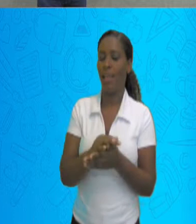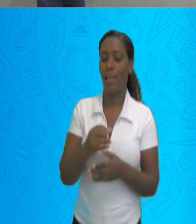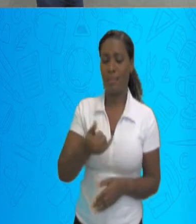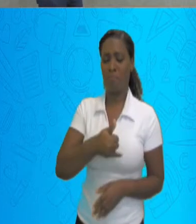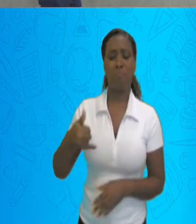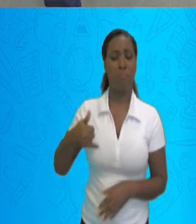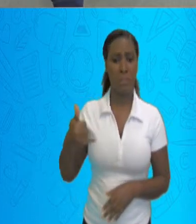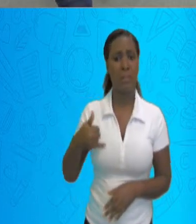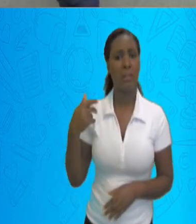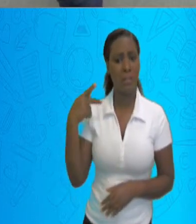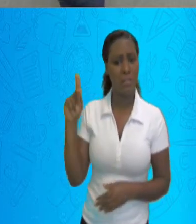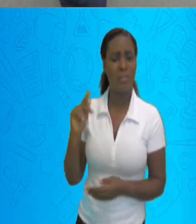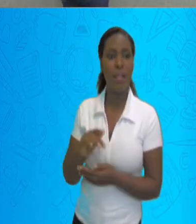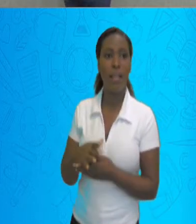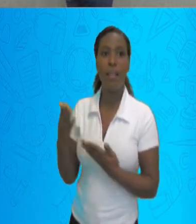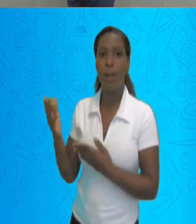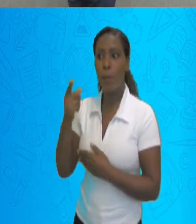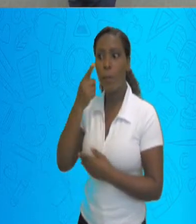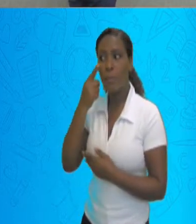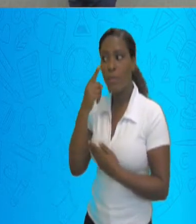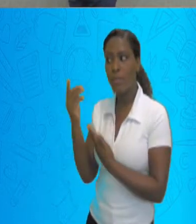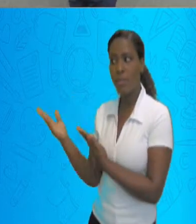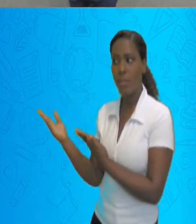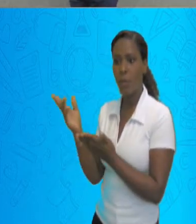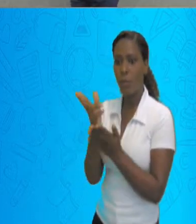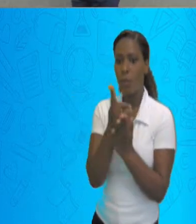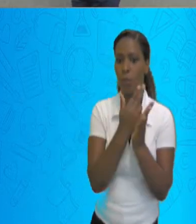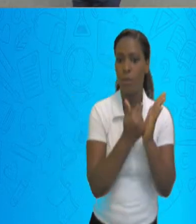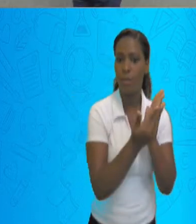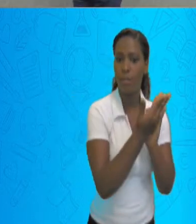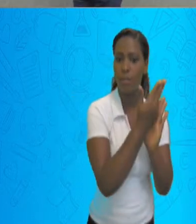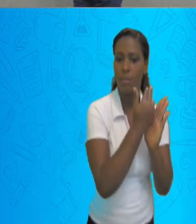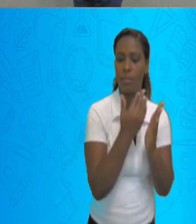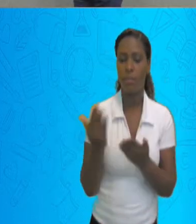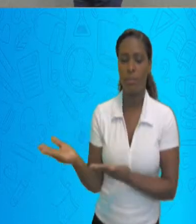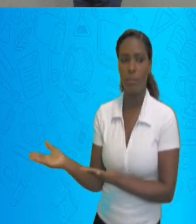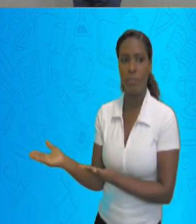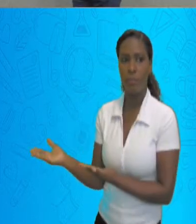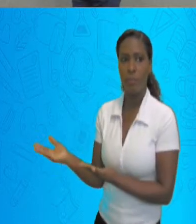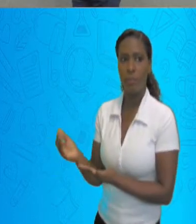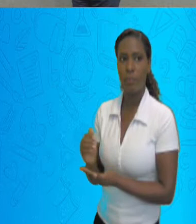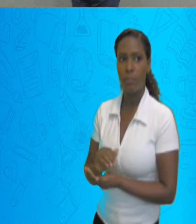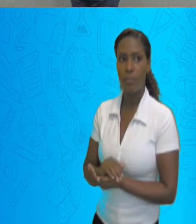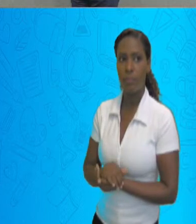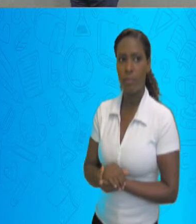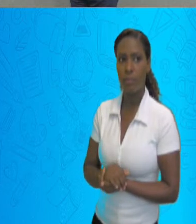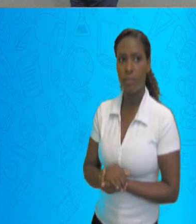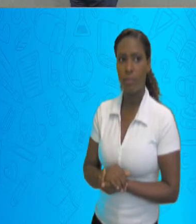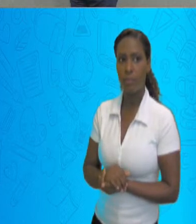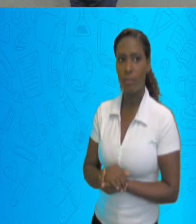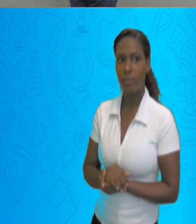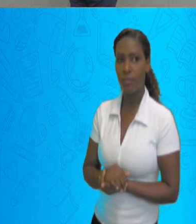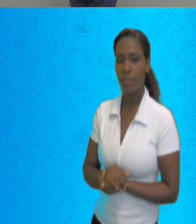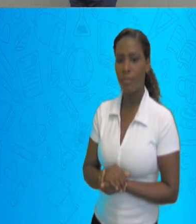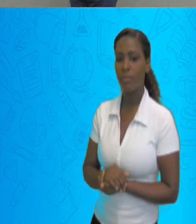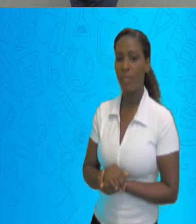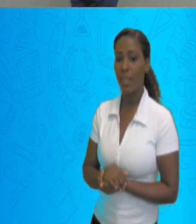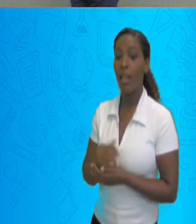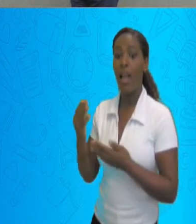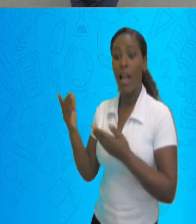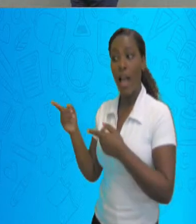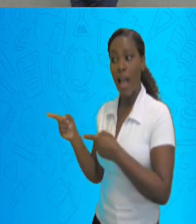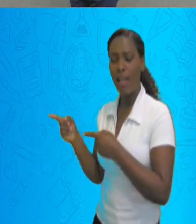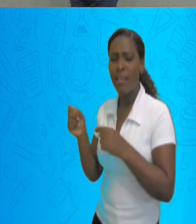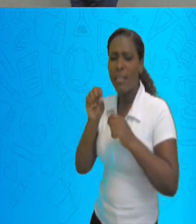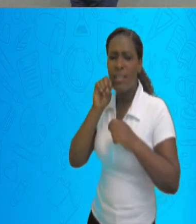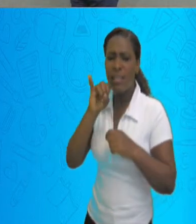quadrado, quando eu fizer alguns segmentos de reta, eu vou ter um poliedro.